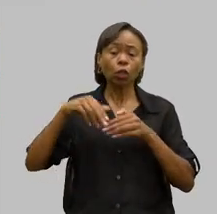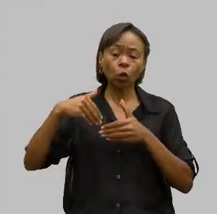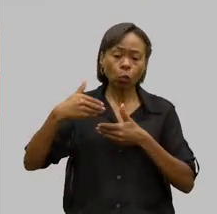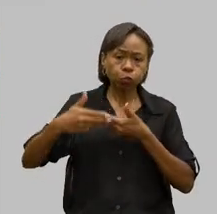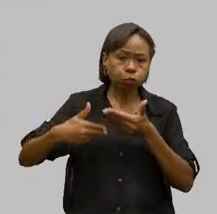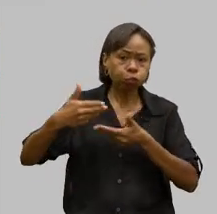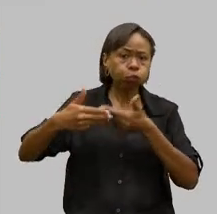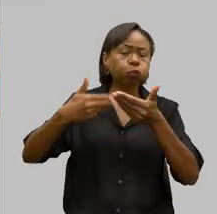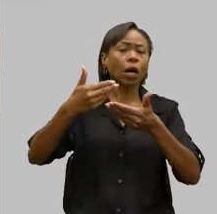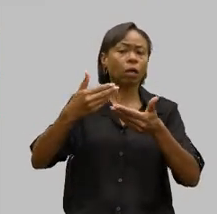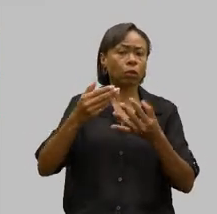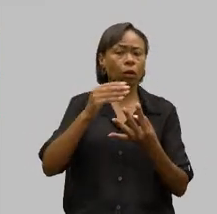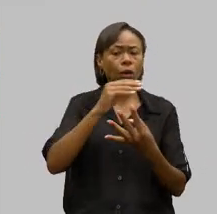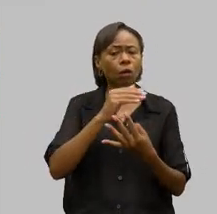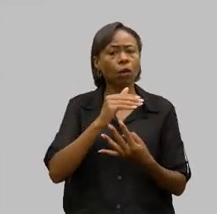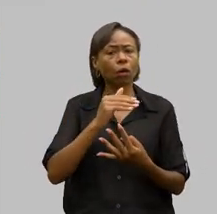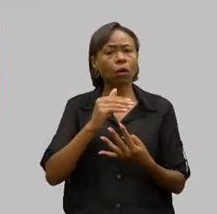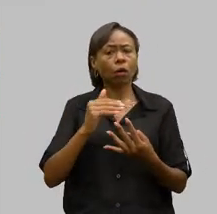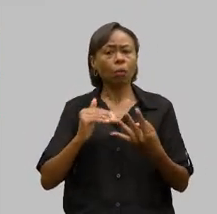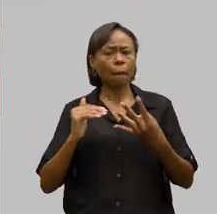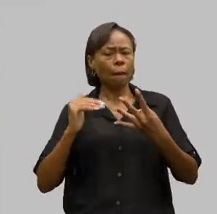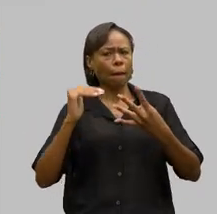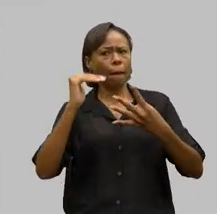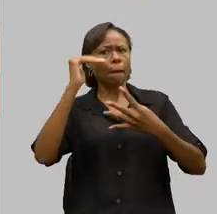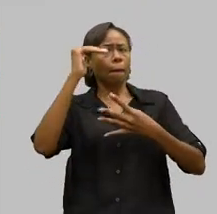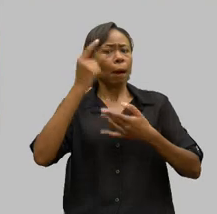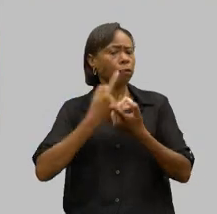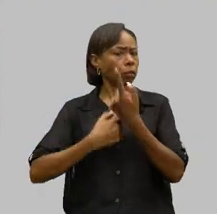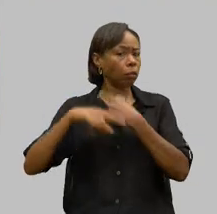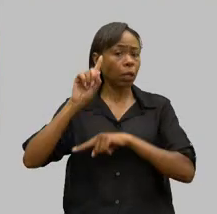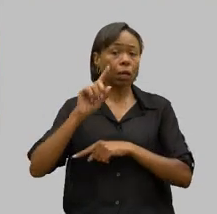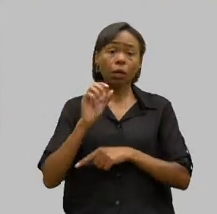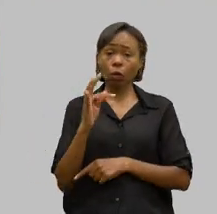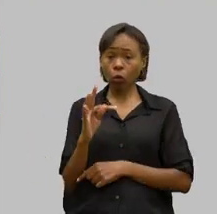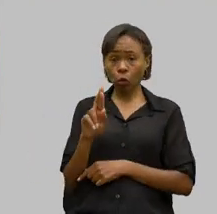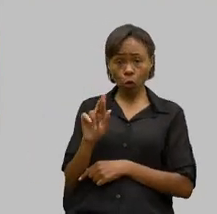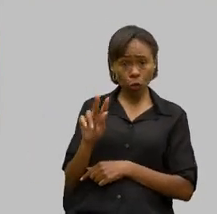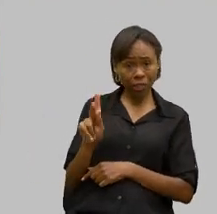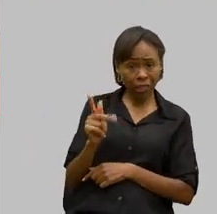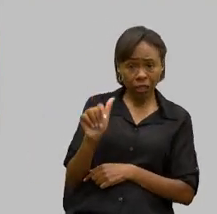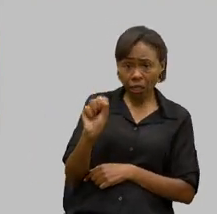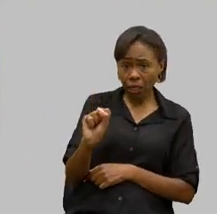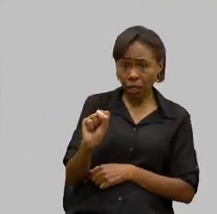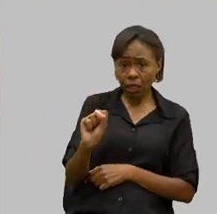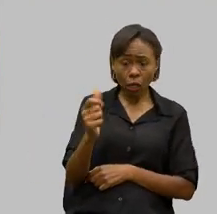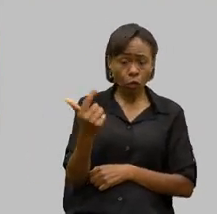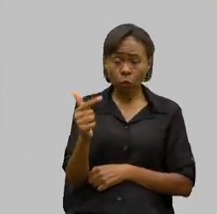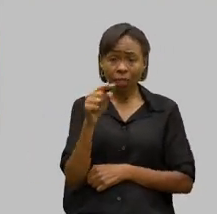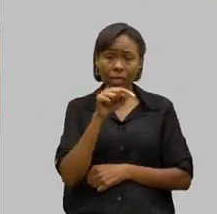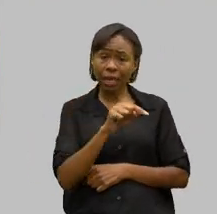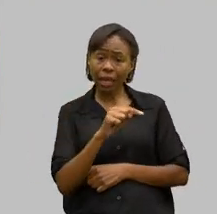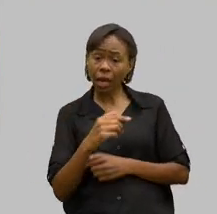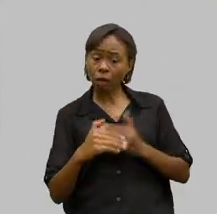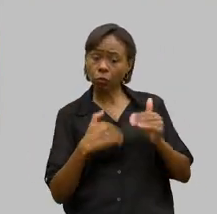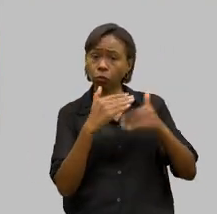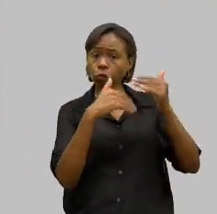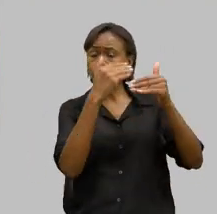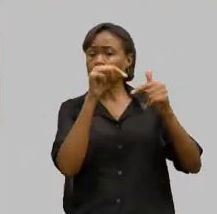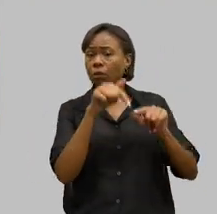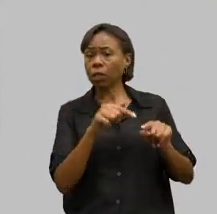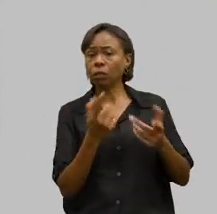Porque o trilhas, sem a carreira, é uma exploração do trabalhador que vai estudar e não vai ter o